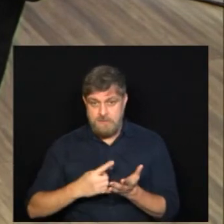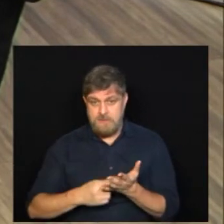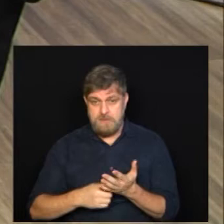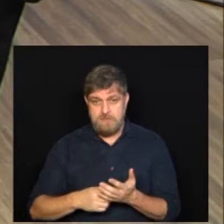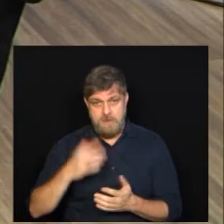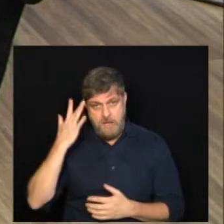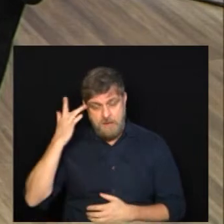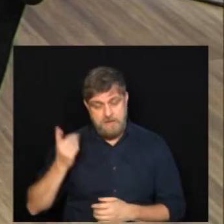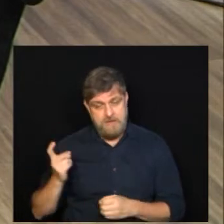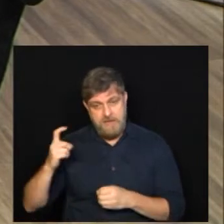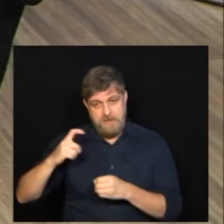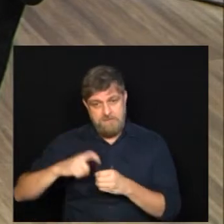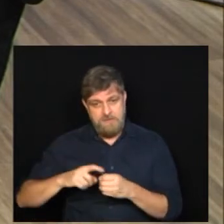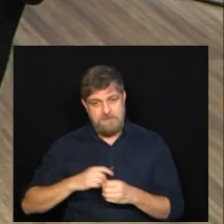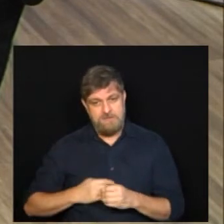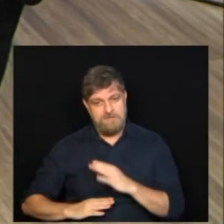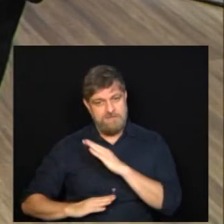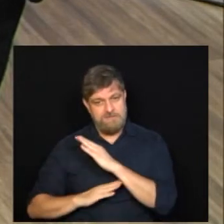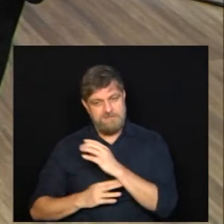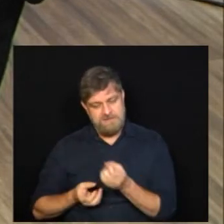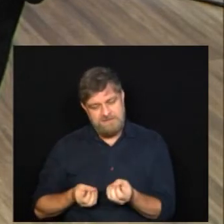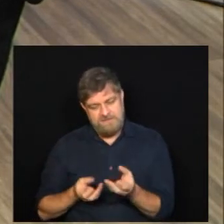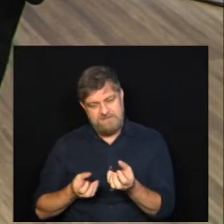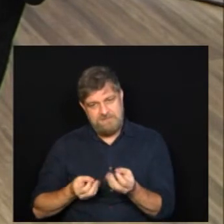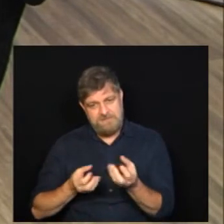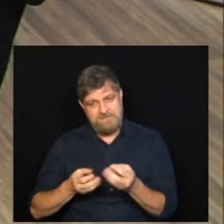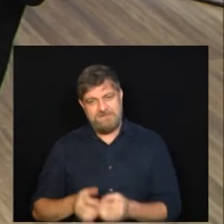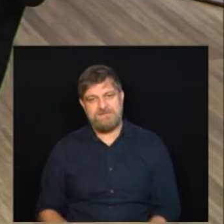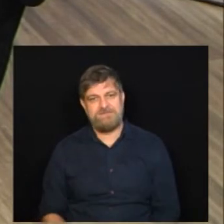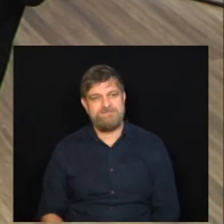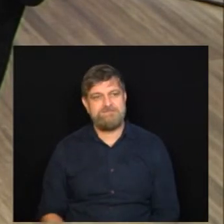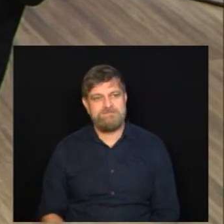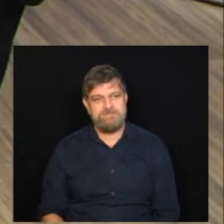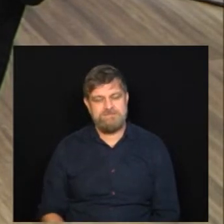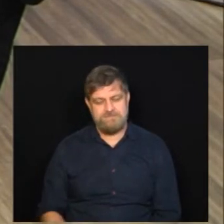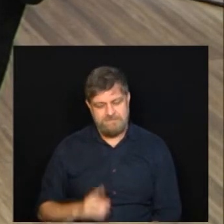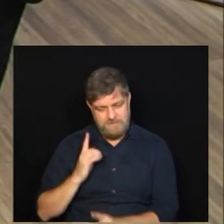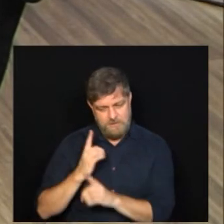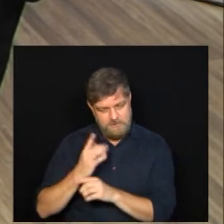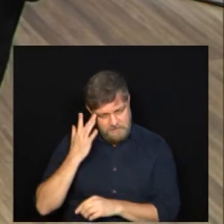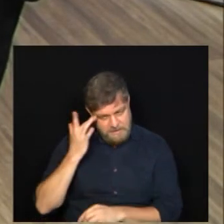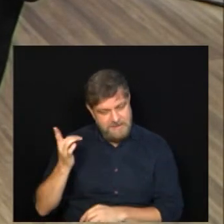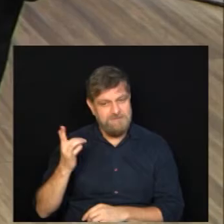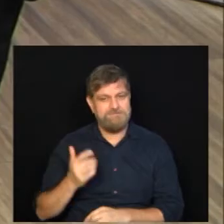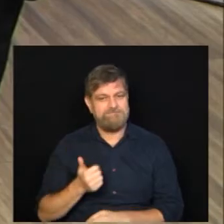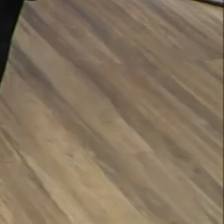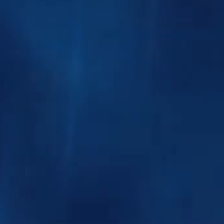e amanhã eu volto com, então, mais notícias e mais ações, né? Até amanhã. Até.